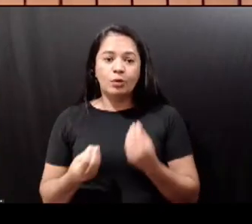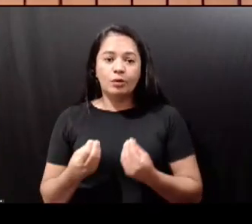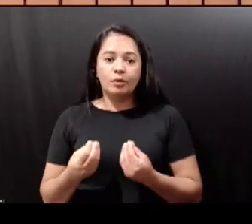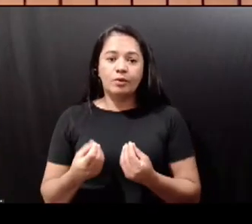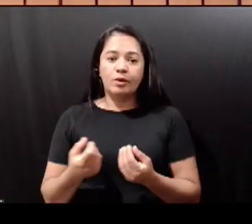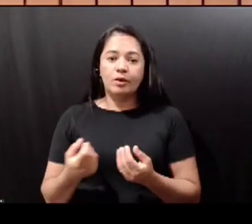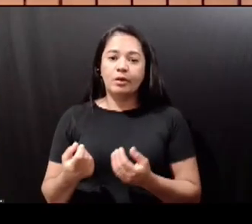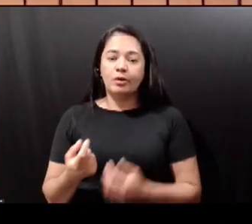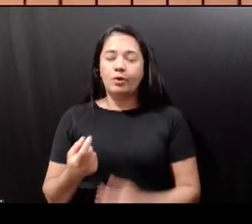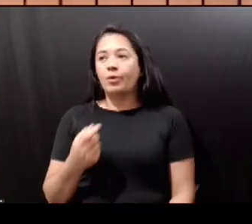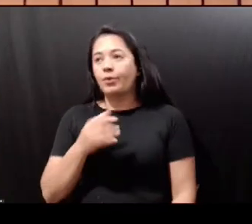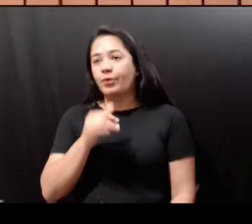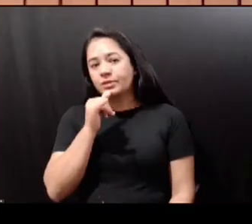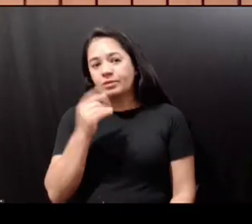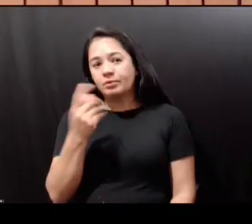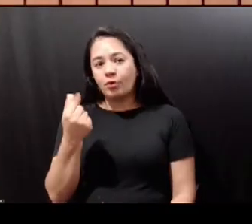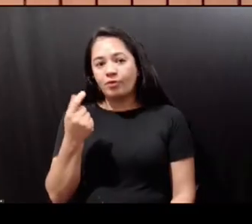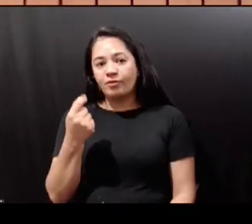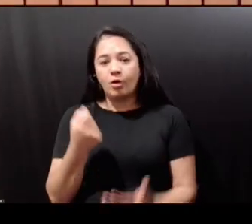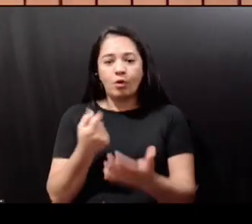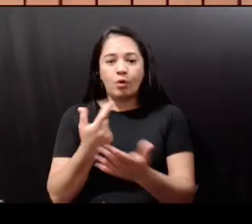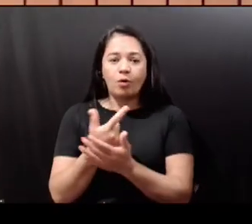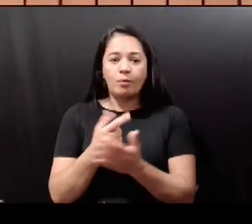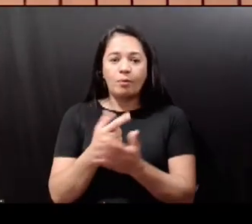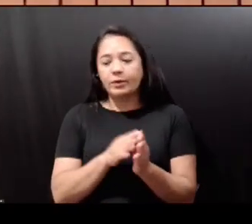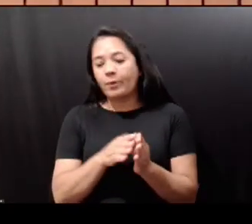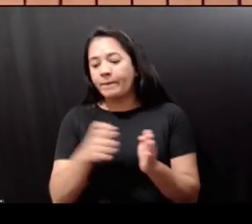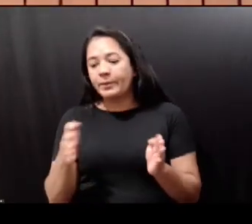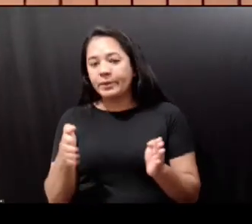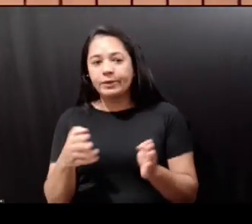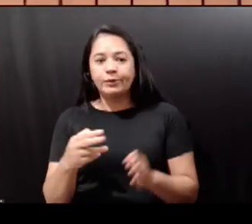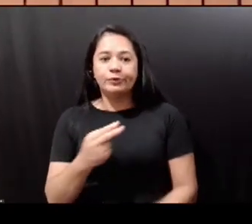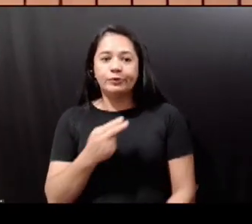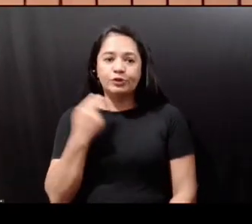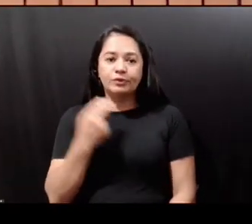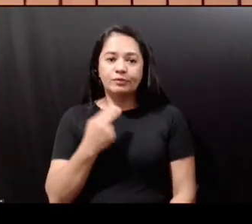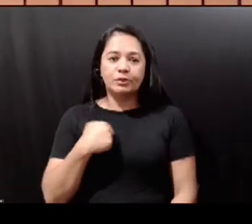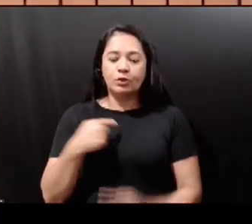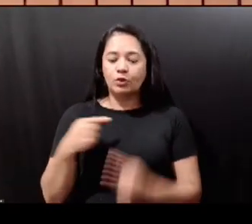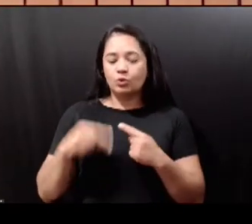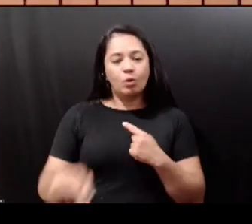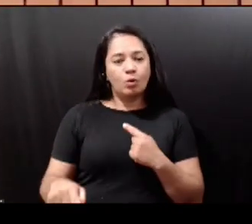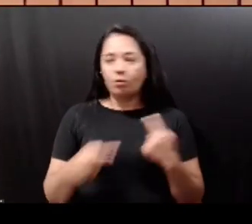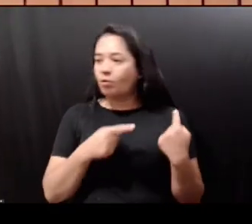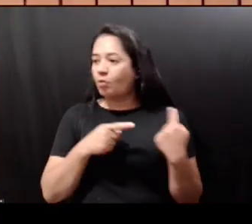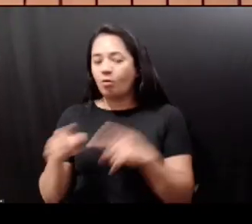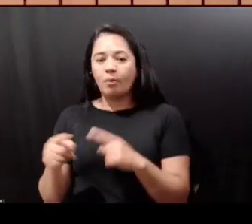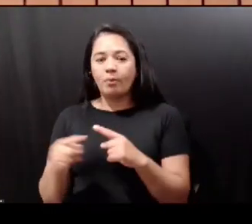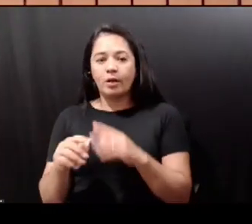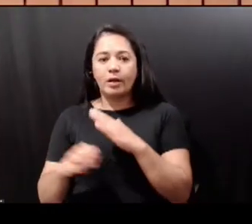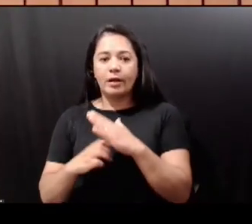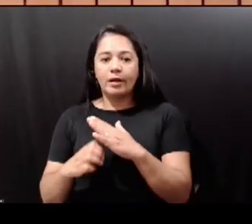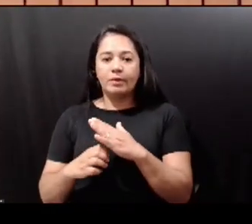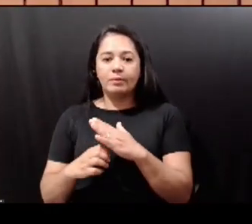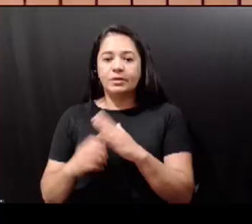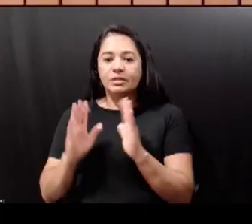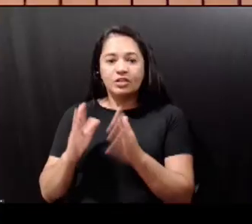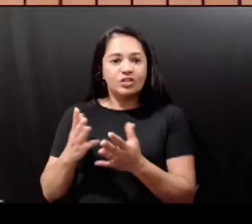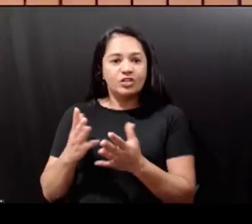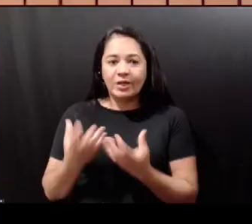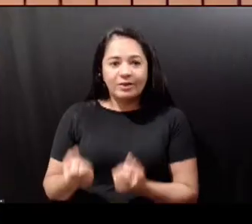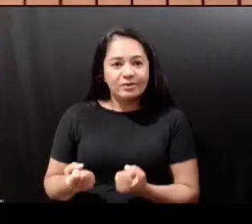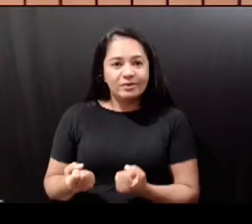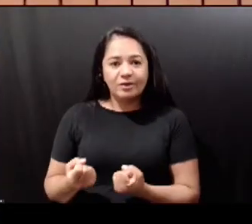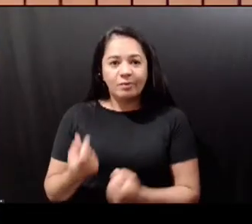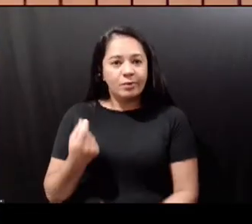no cartão e ele tem um prazo de validade, que eu também sou super contra, porque a empresa ela não deixou de receber esse dinheiro de